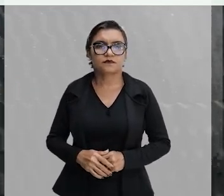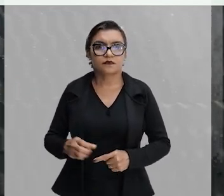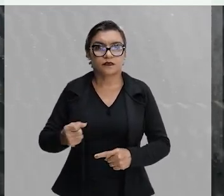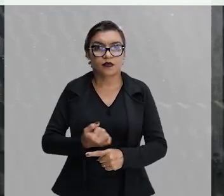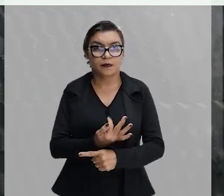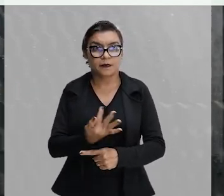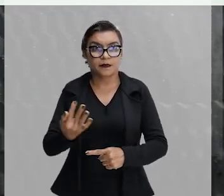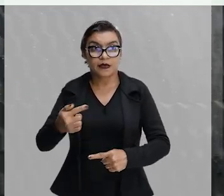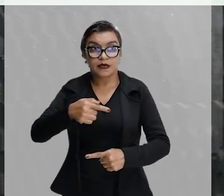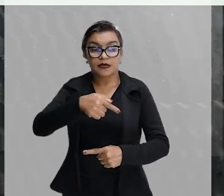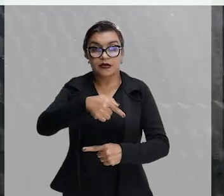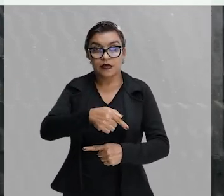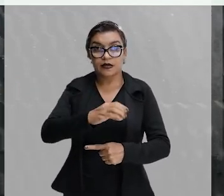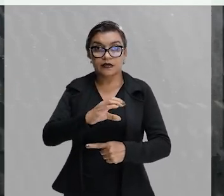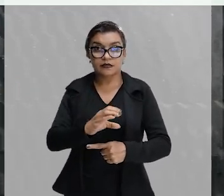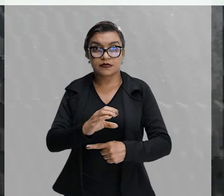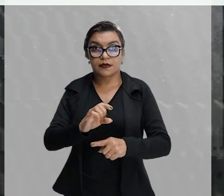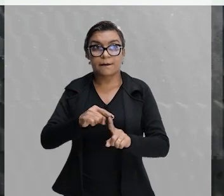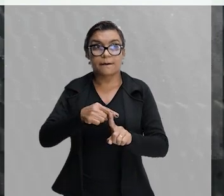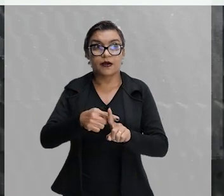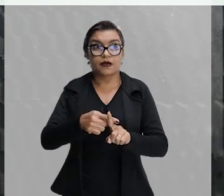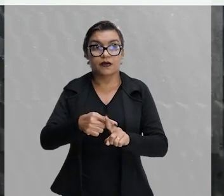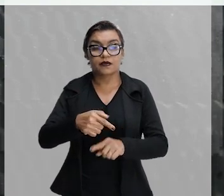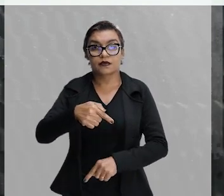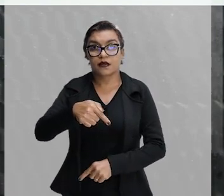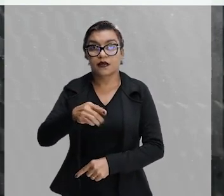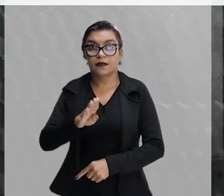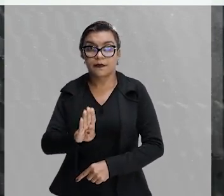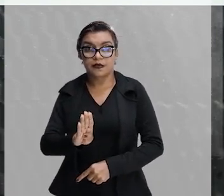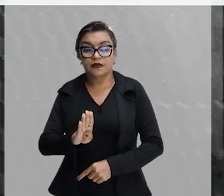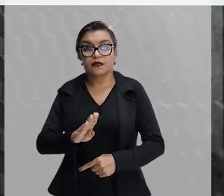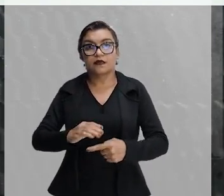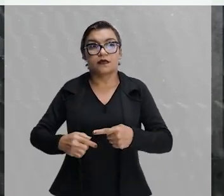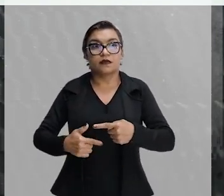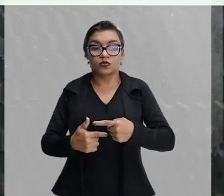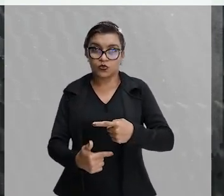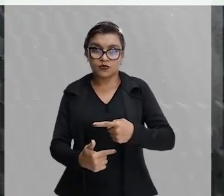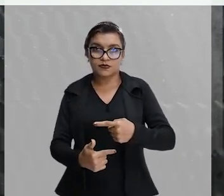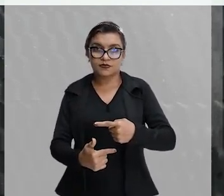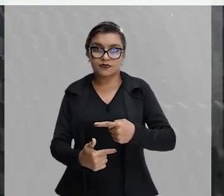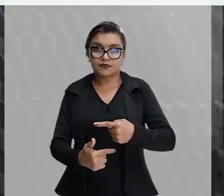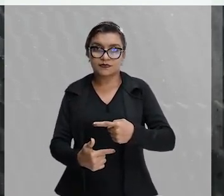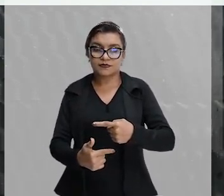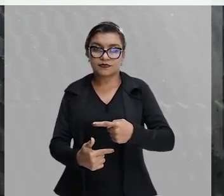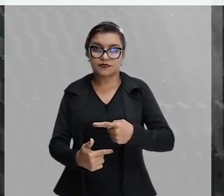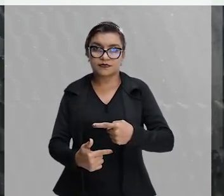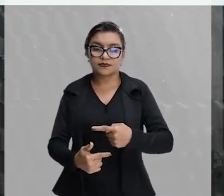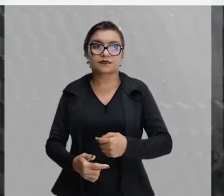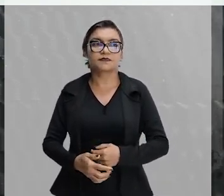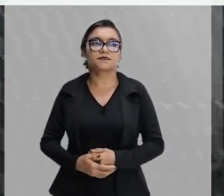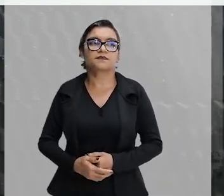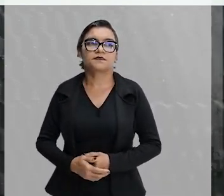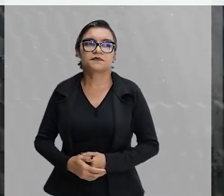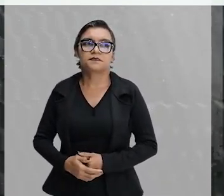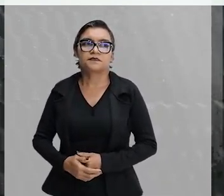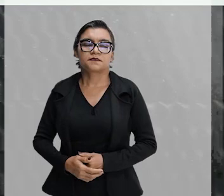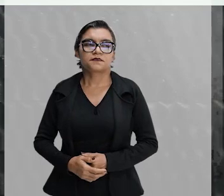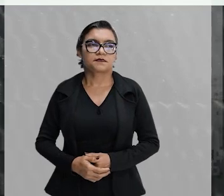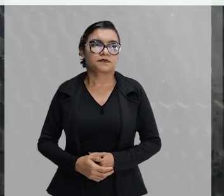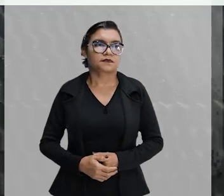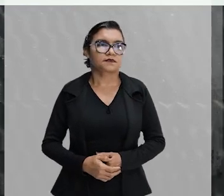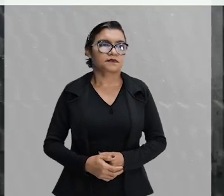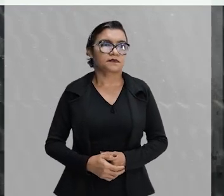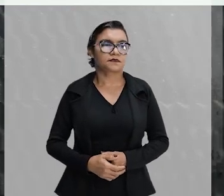Carga de C mais carga de B sobre 2. Lembra-se que é só fazer a média, certo? Então,